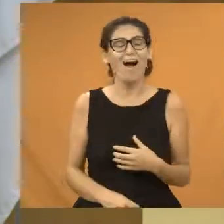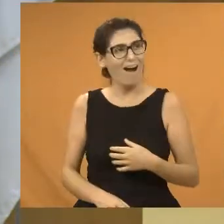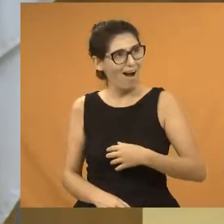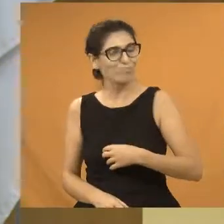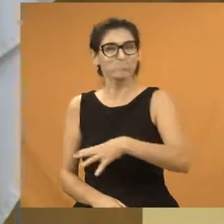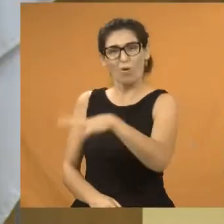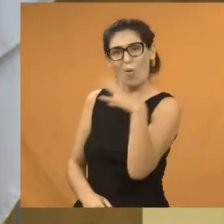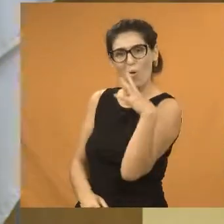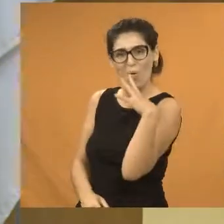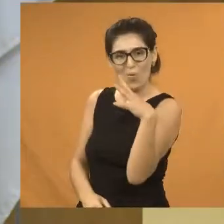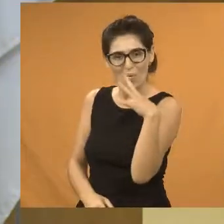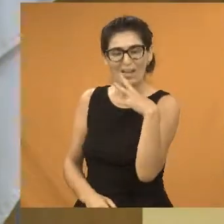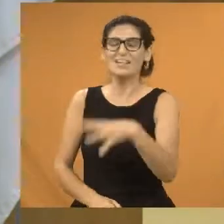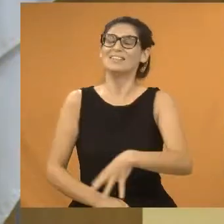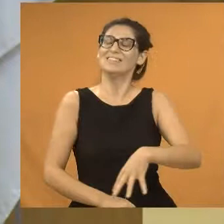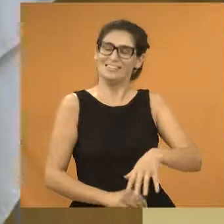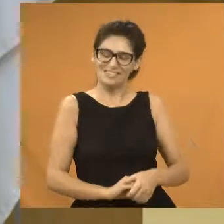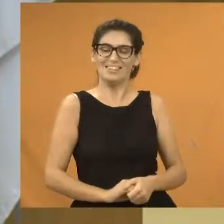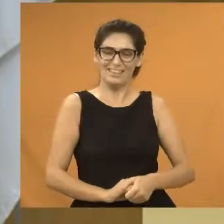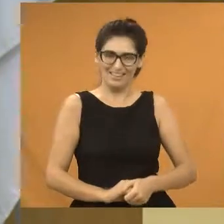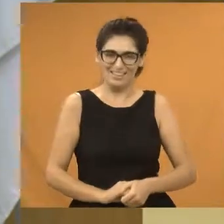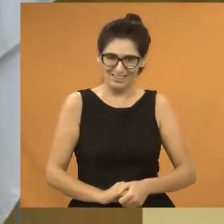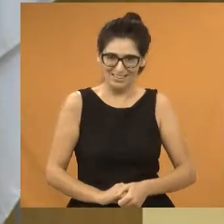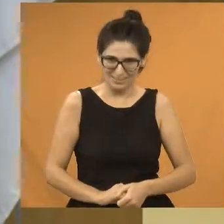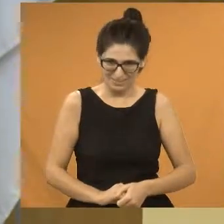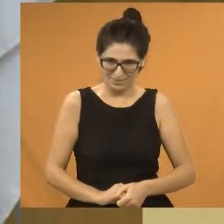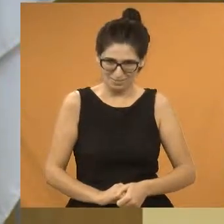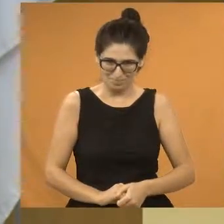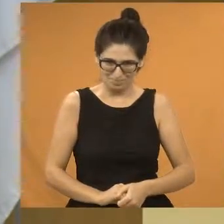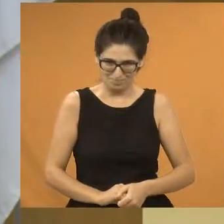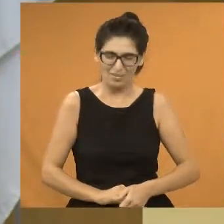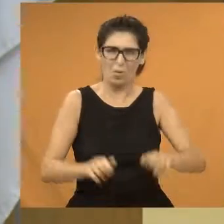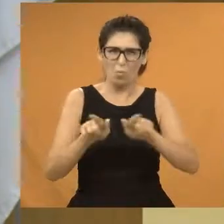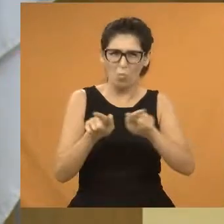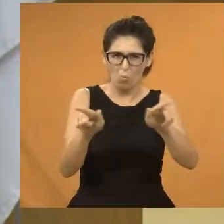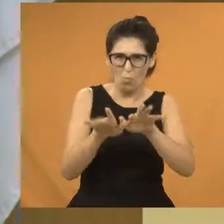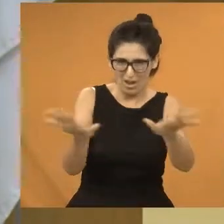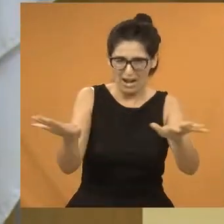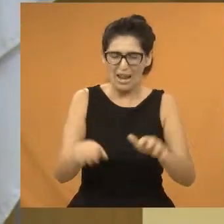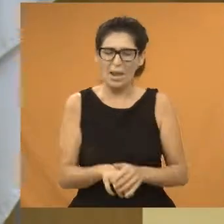o CSI lá em Guararema.